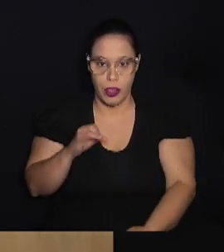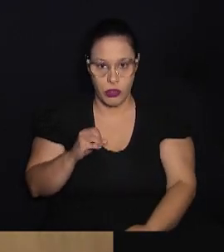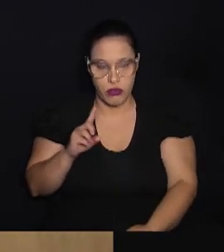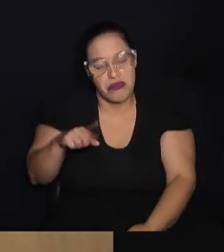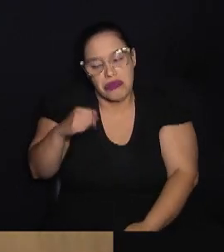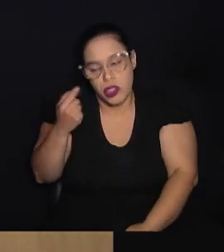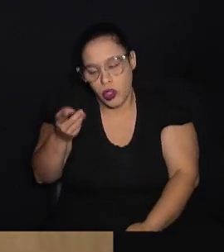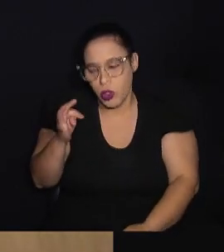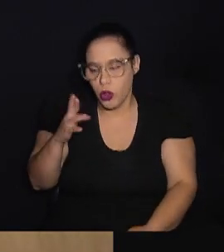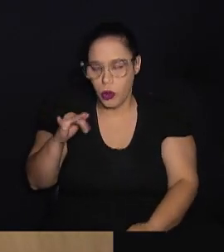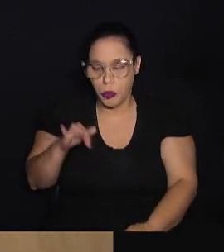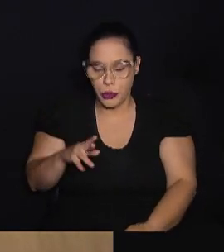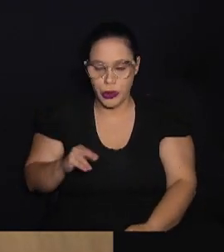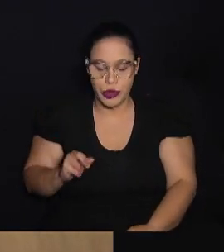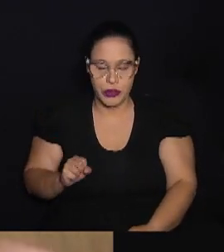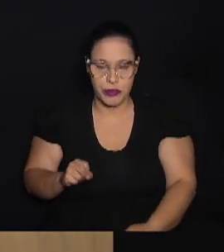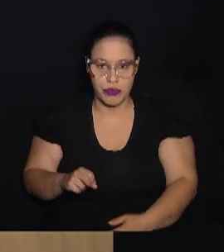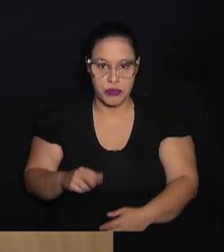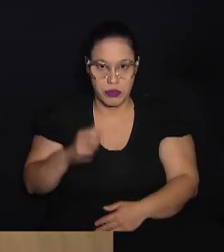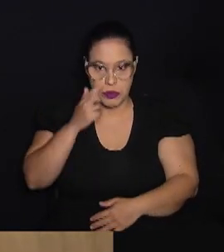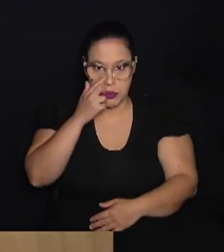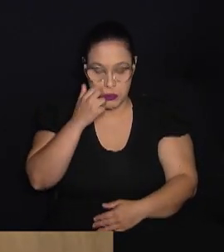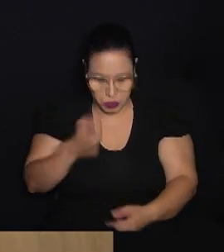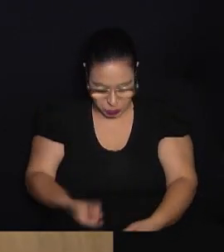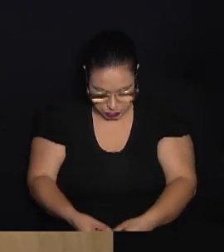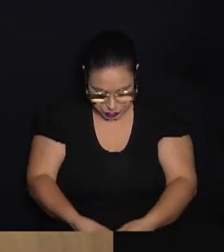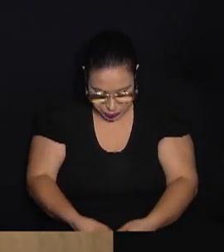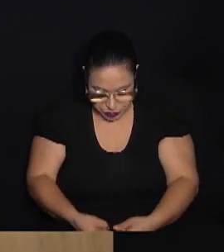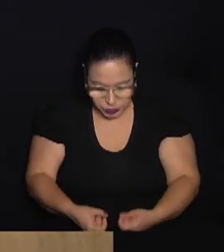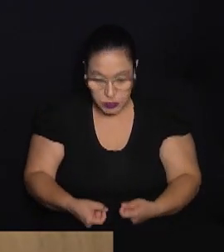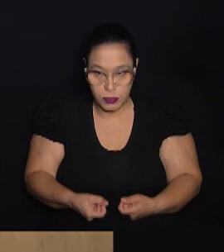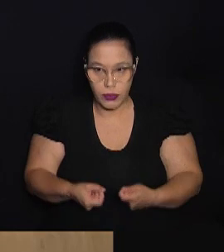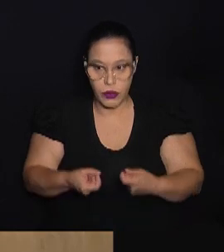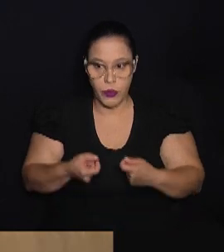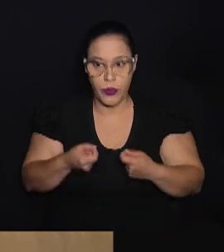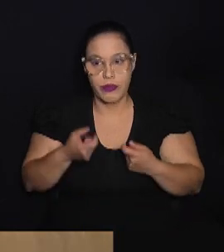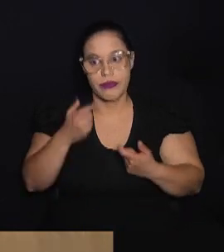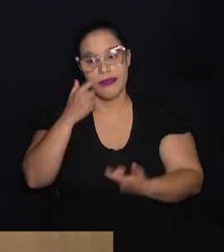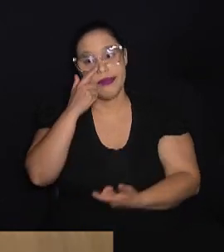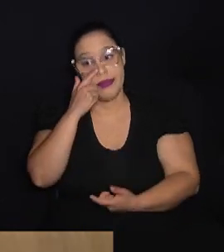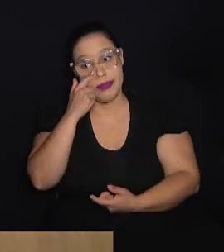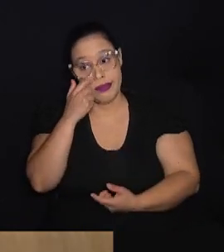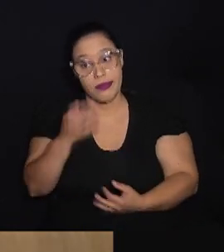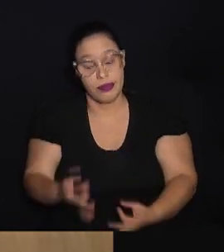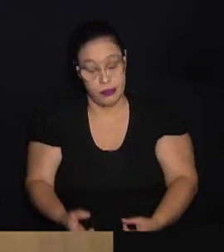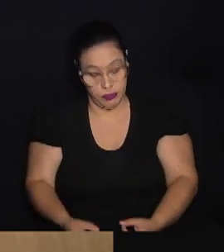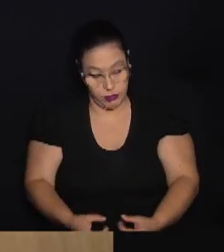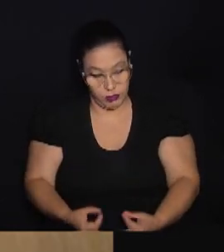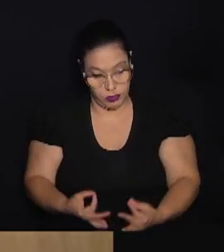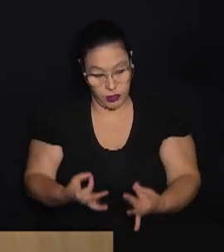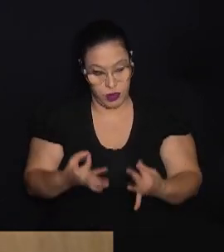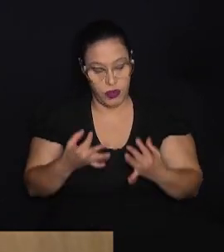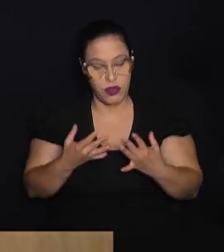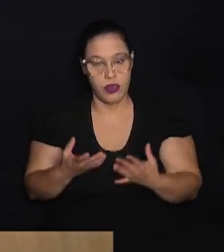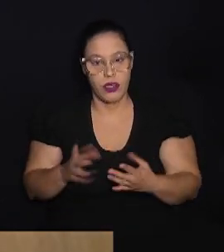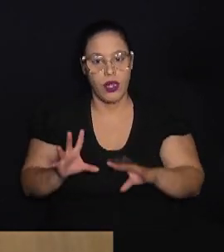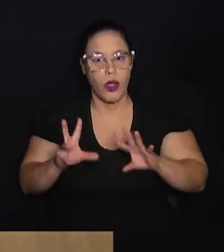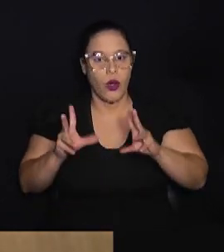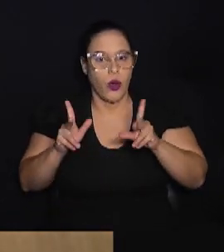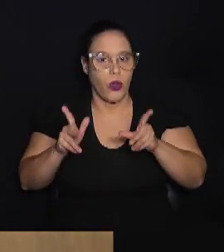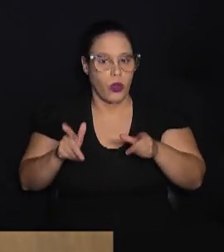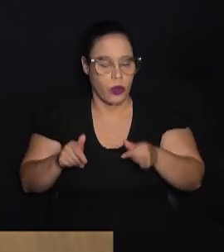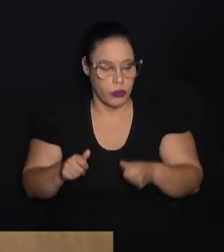outros tumores ginecológicos, tá? O câncer de ovário também pode se manifestar dessa forma, até mesmo o câncer de colo de útero. Então, todos esses